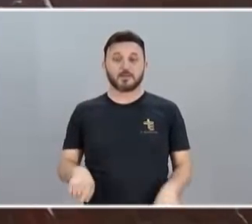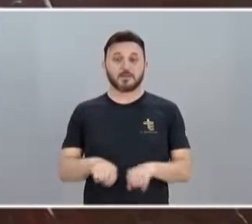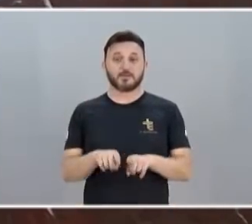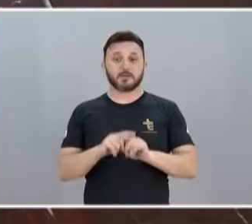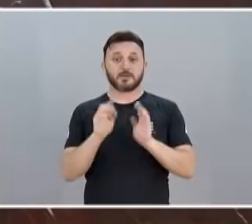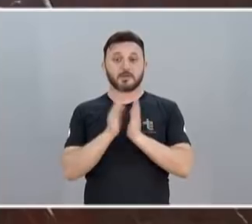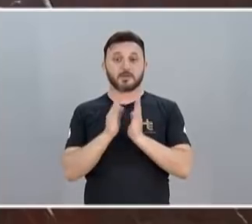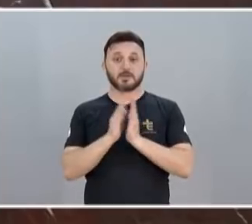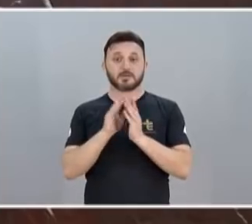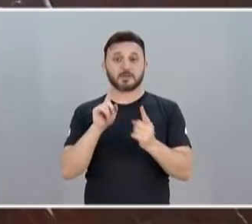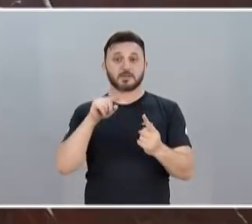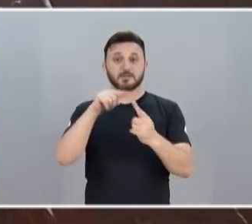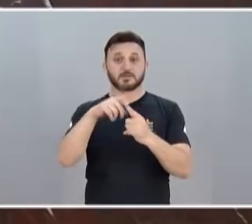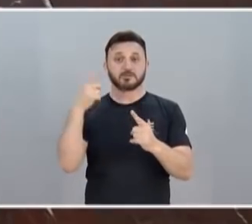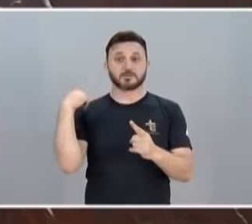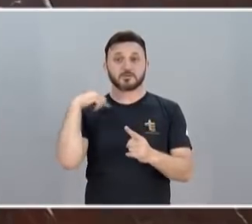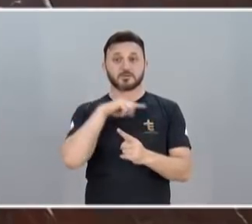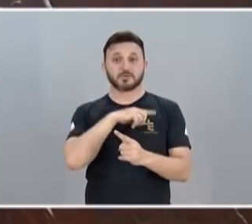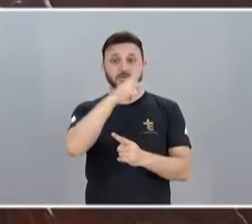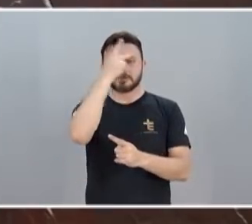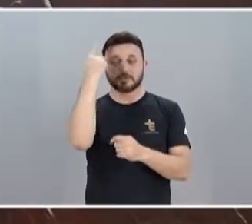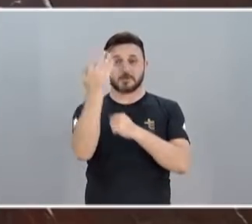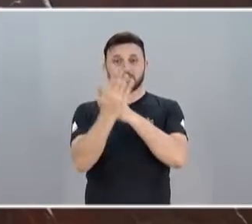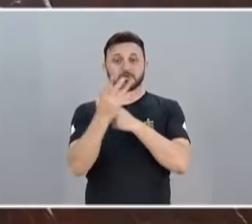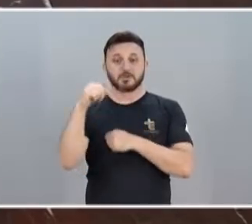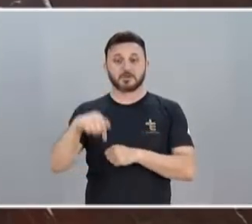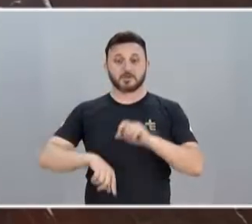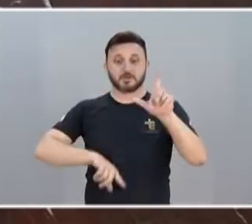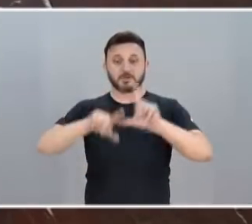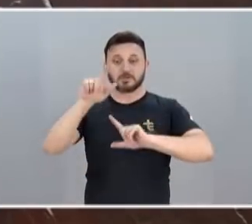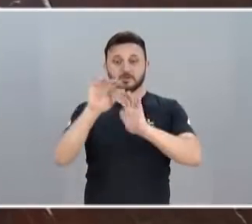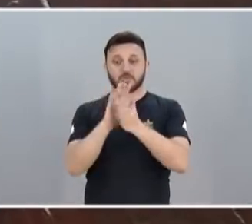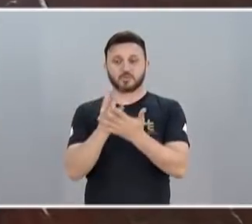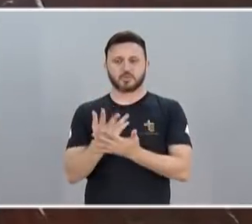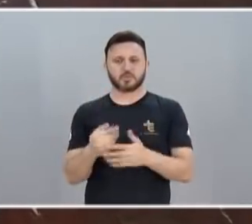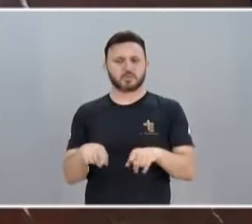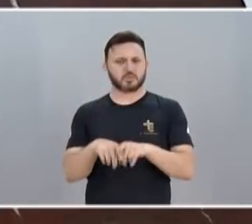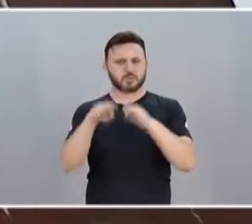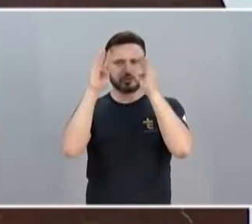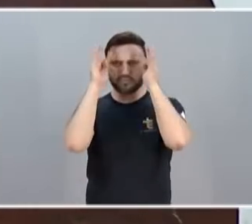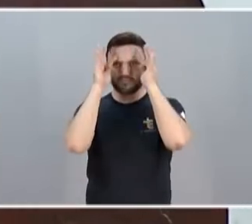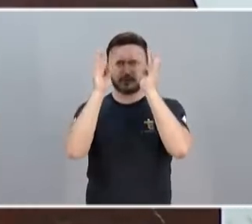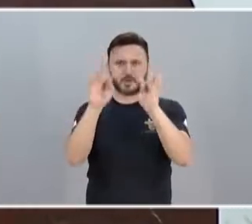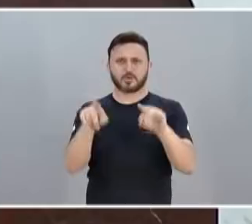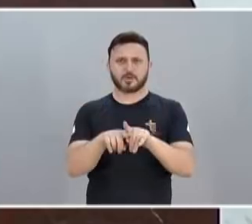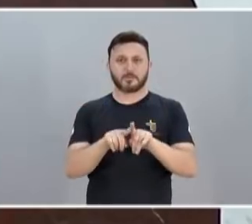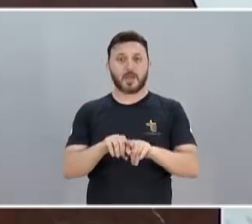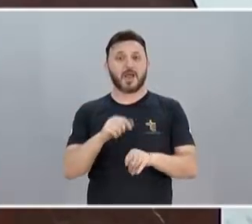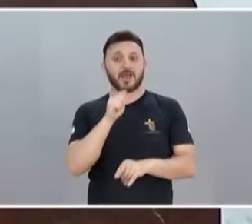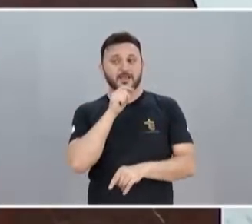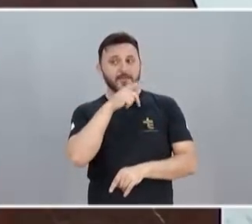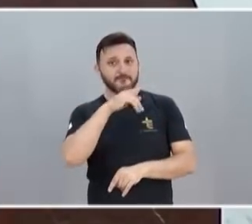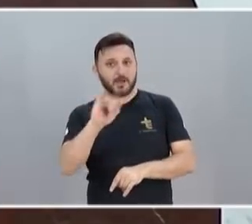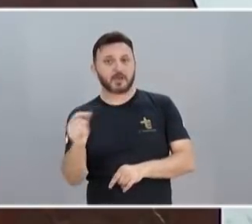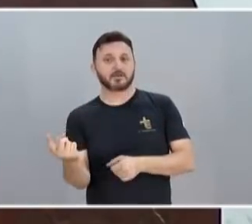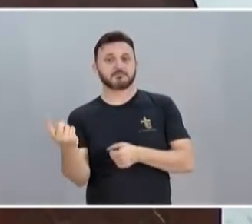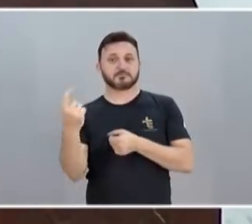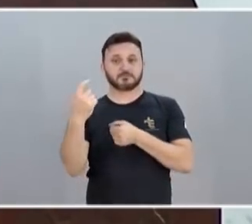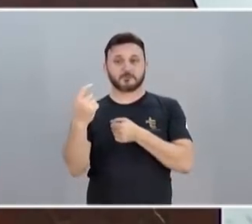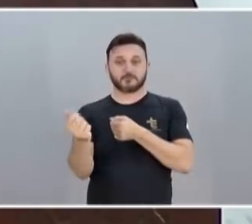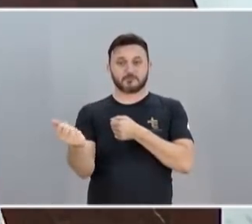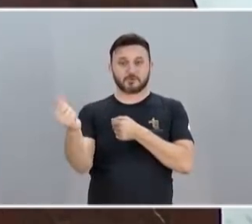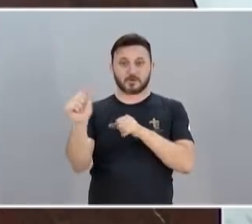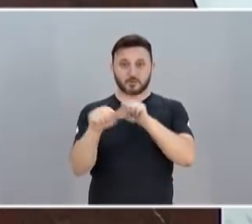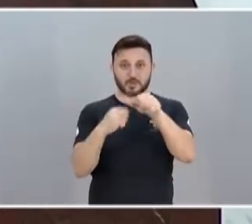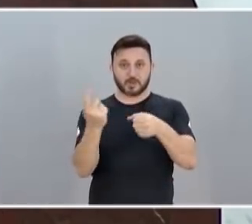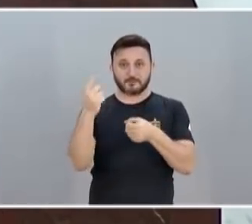Rezo e na intenção dos nossos associados, os que são fiel, os que vão se tornar associados